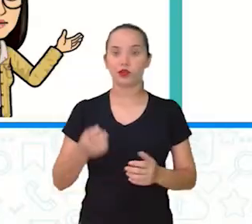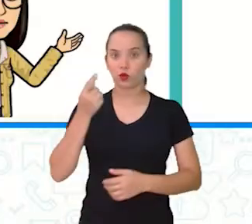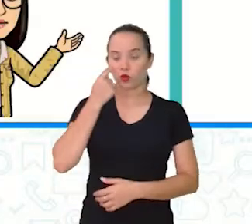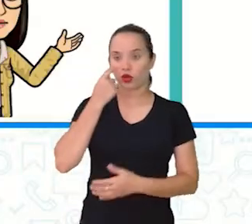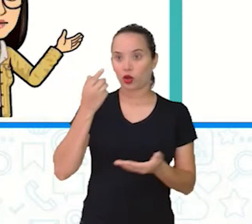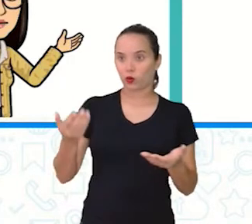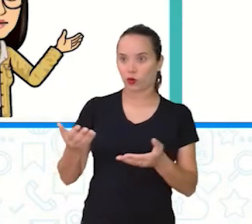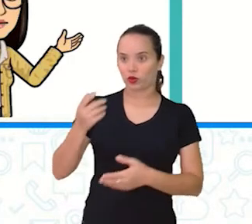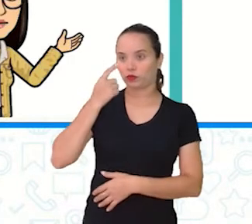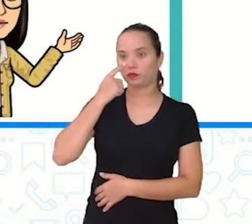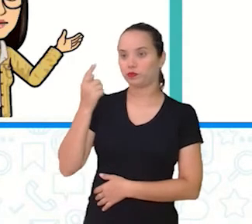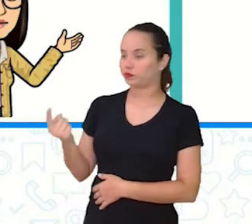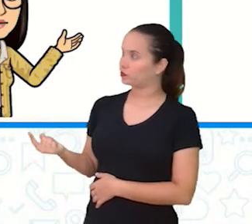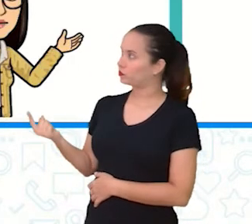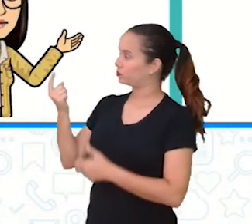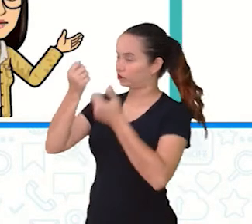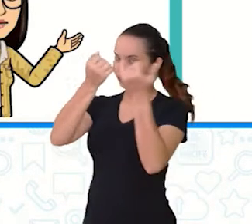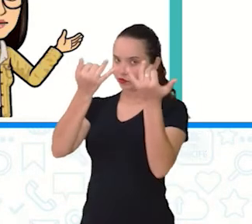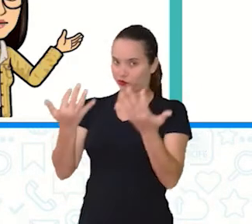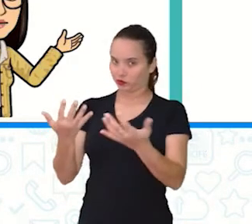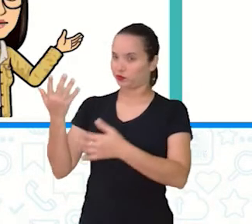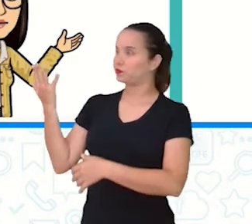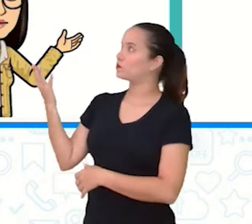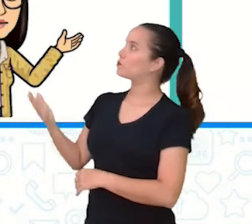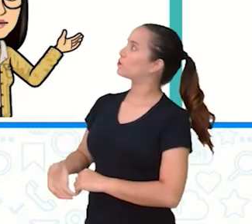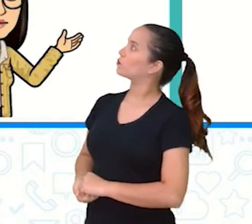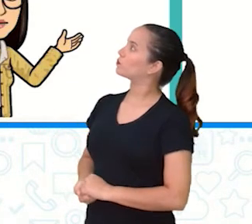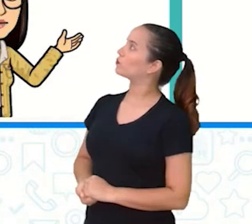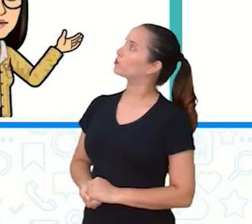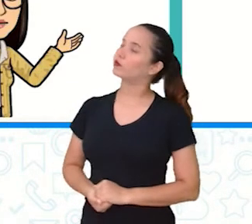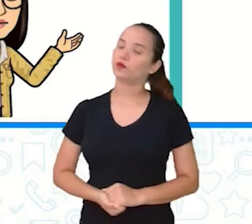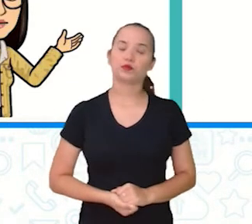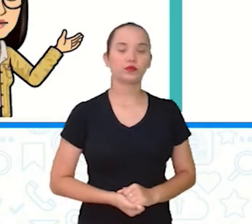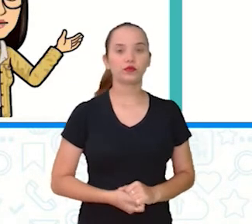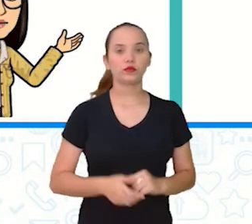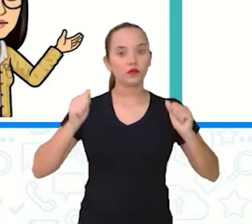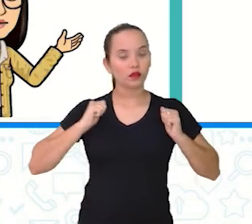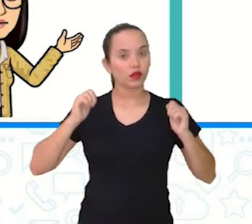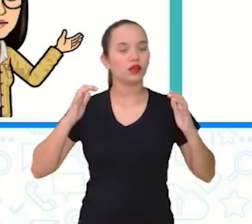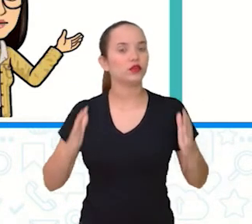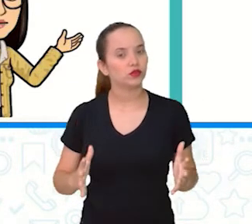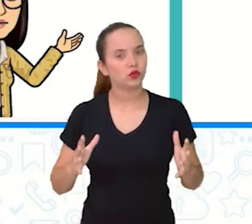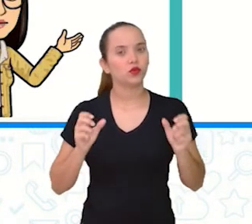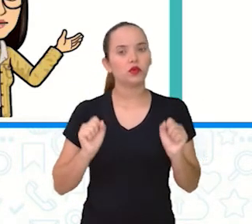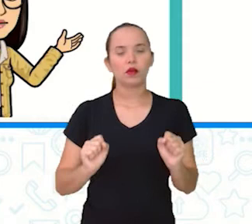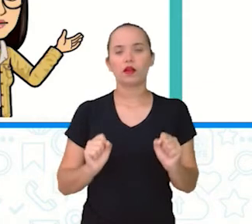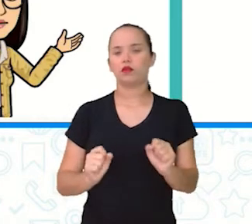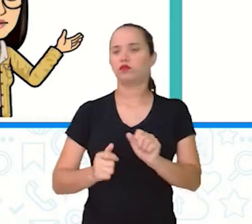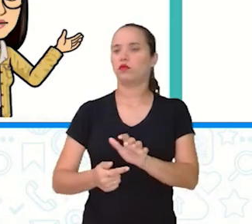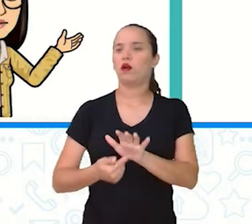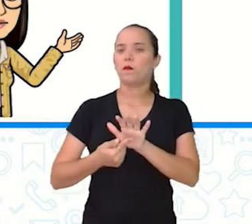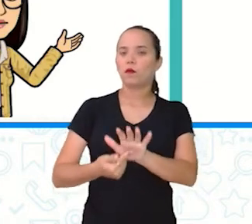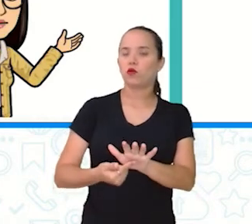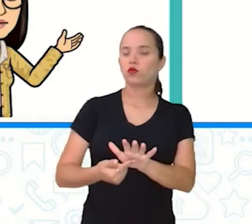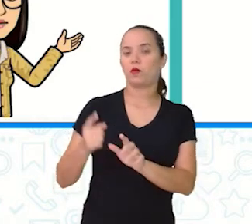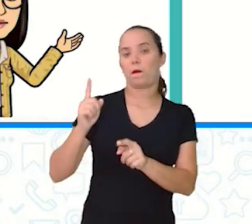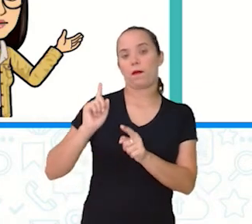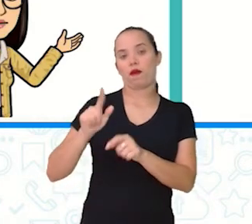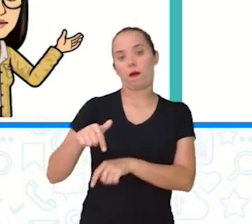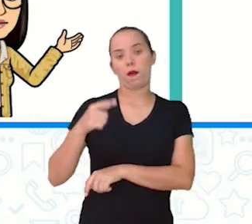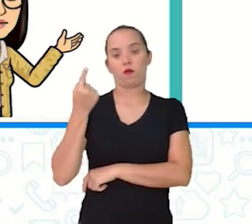e aí está a explicação. Aqui, as ações podem ser realizadas por uma ou por